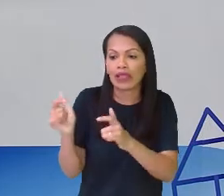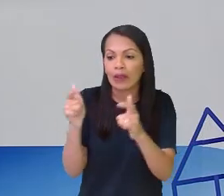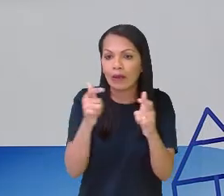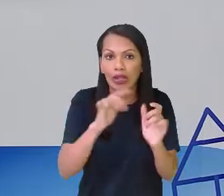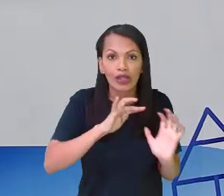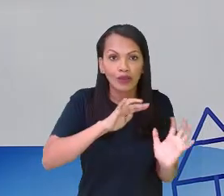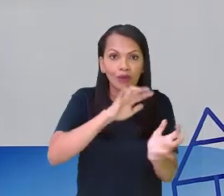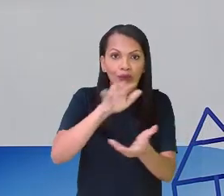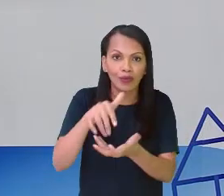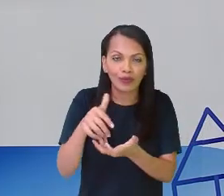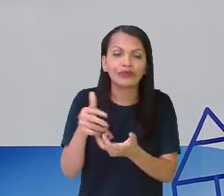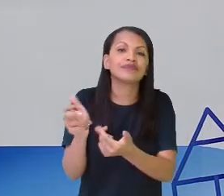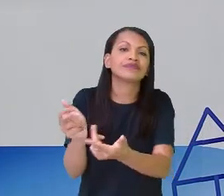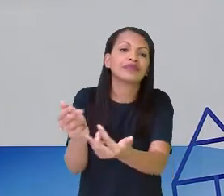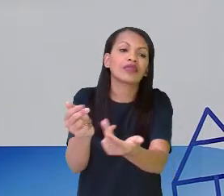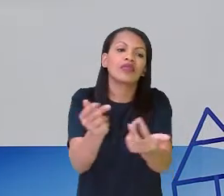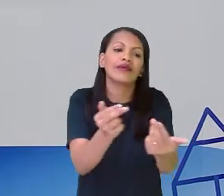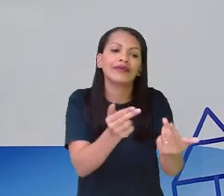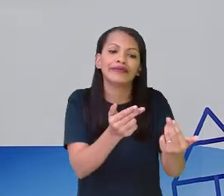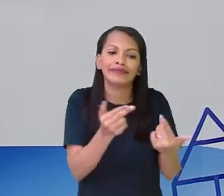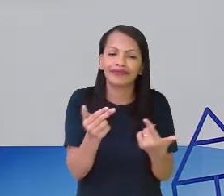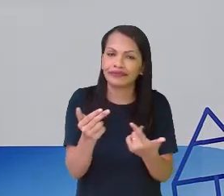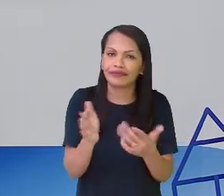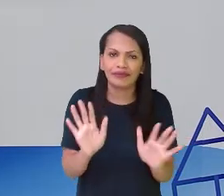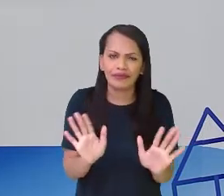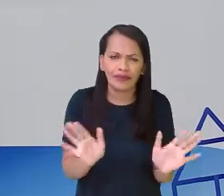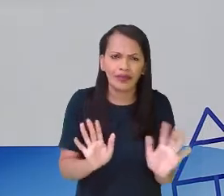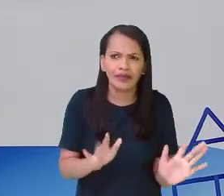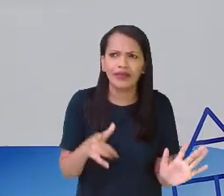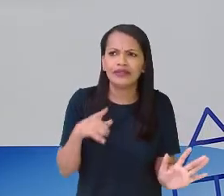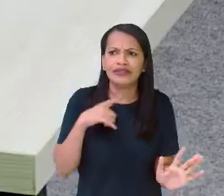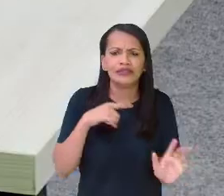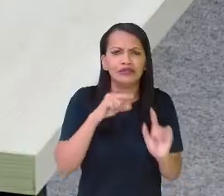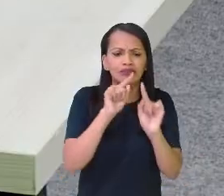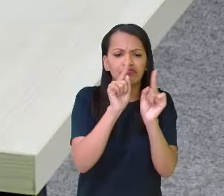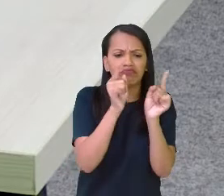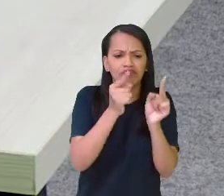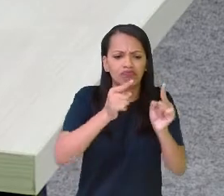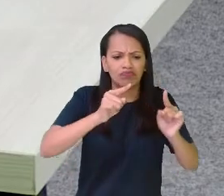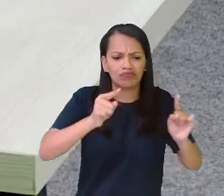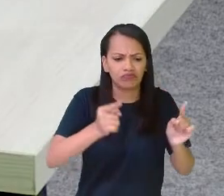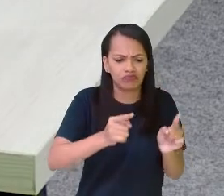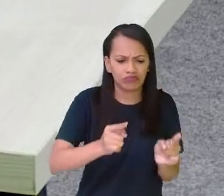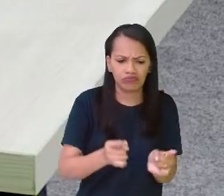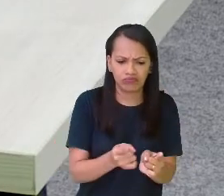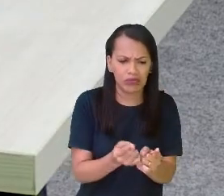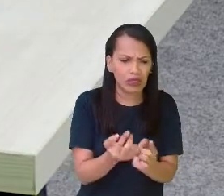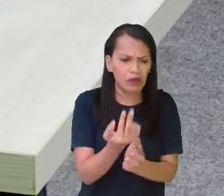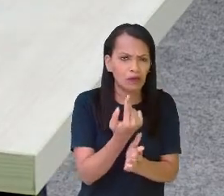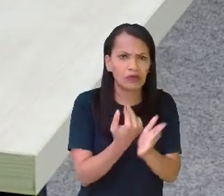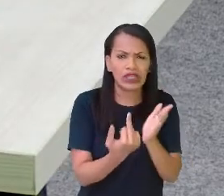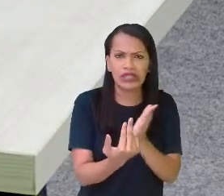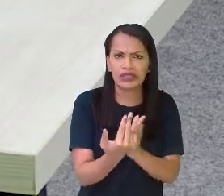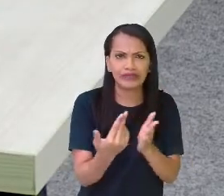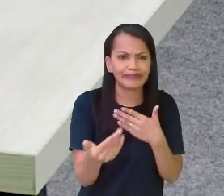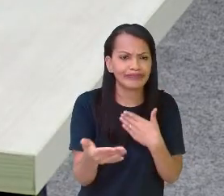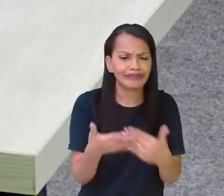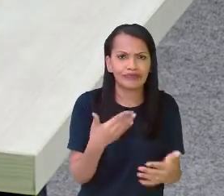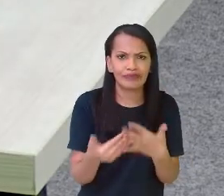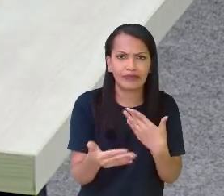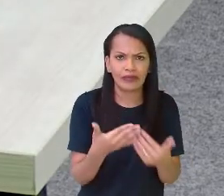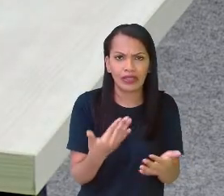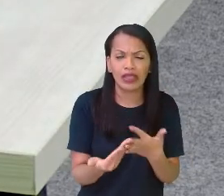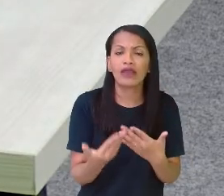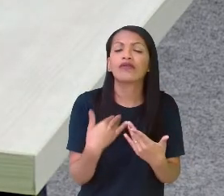de 500 ml, não me importa o formato do meu recipiente. Eu quero